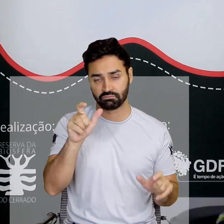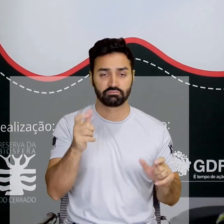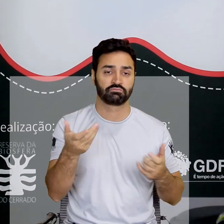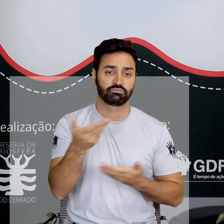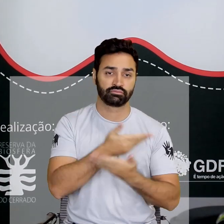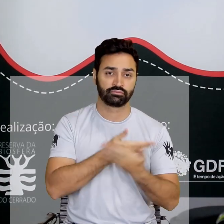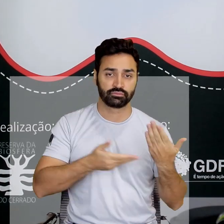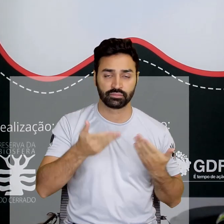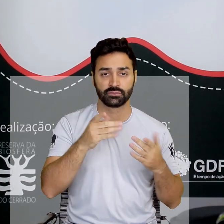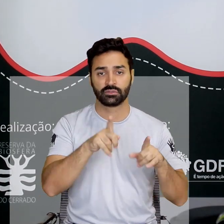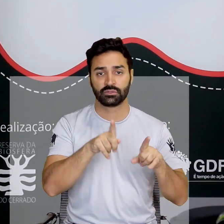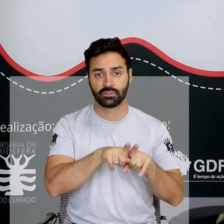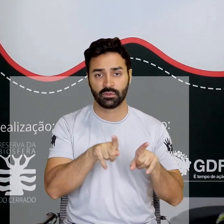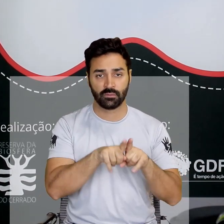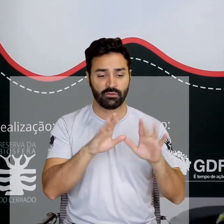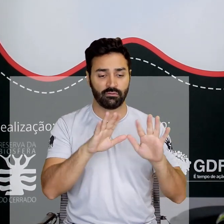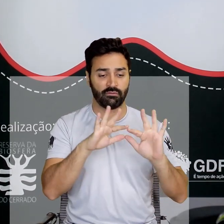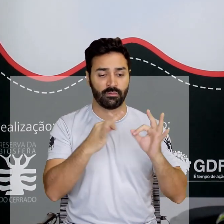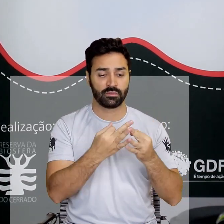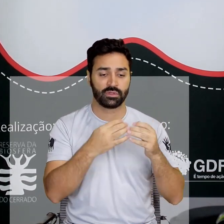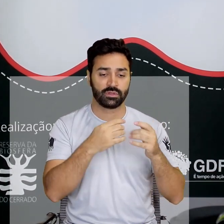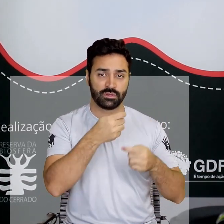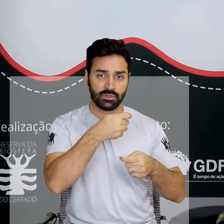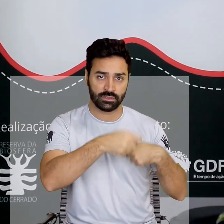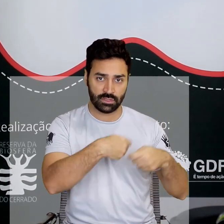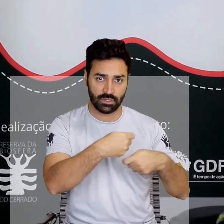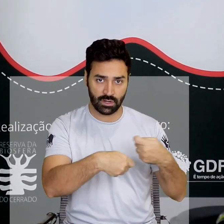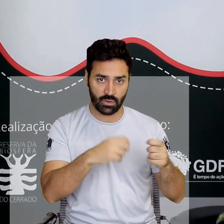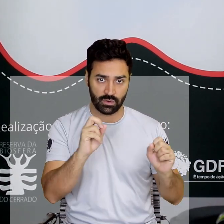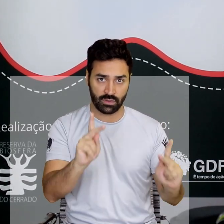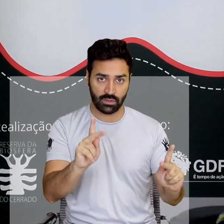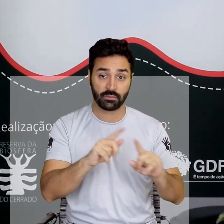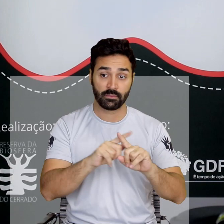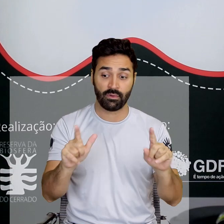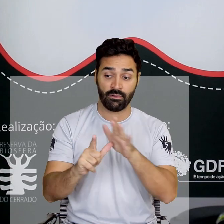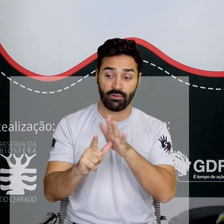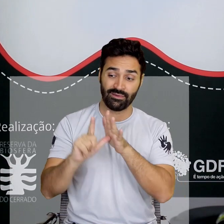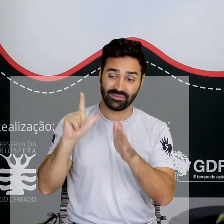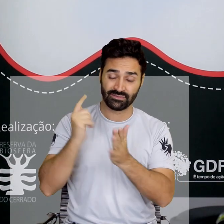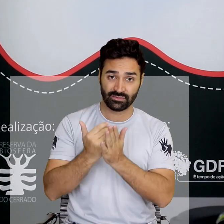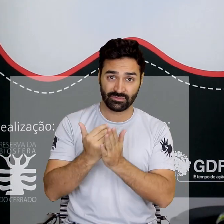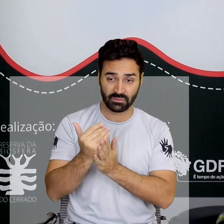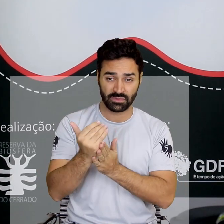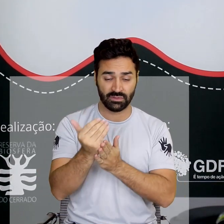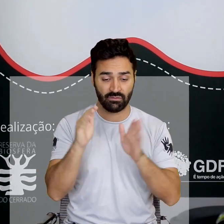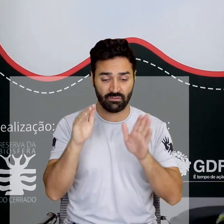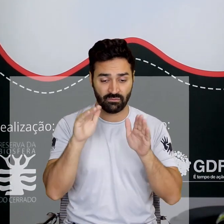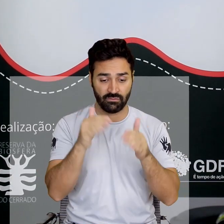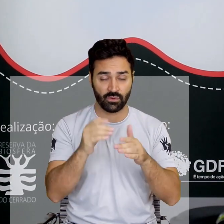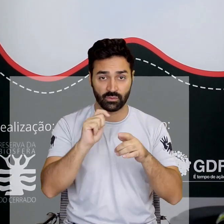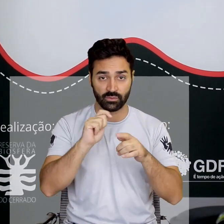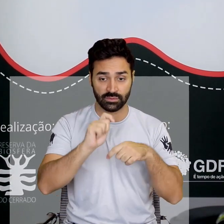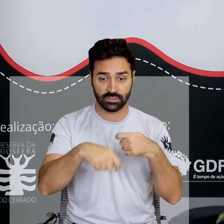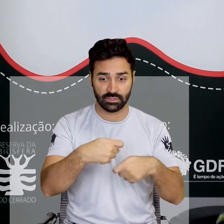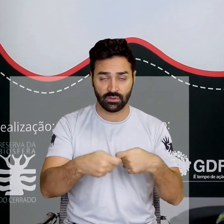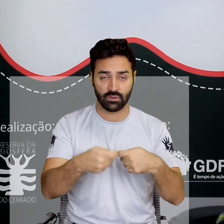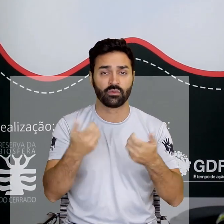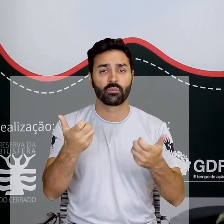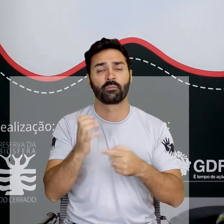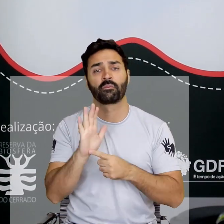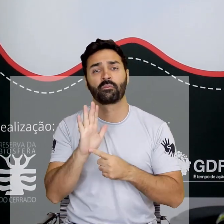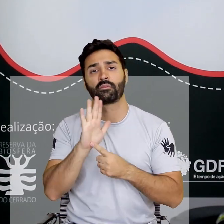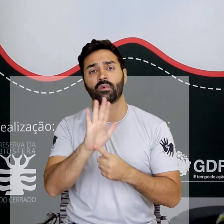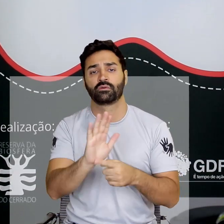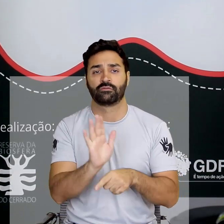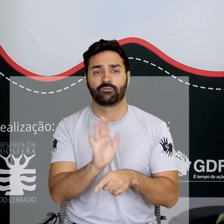sinais. Mas antes de começar a passar para vocês os sinais em si, eu gostaria muito de passar um vídeo e